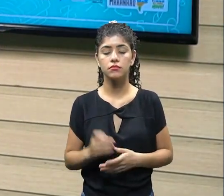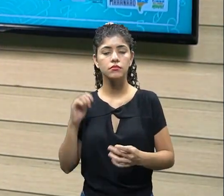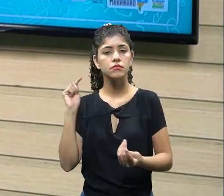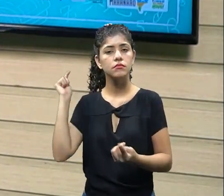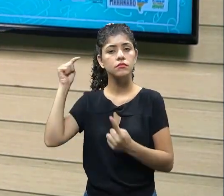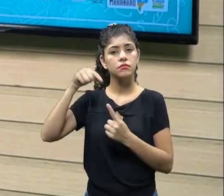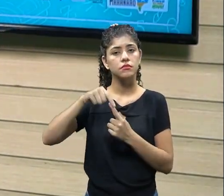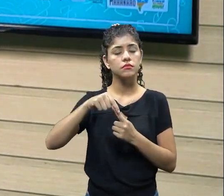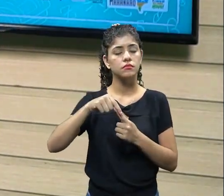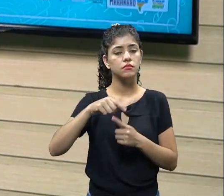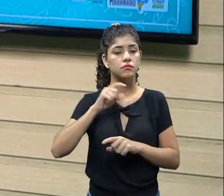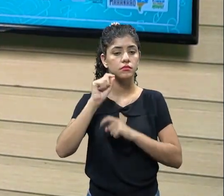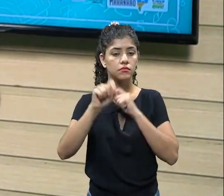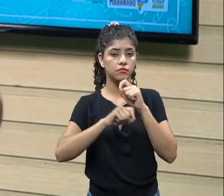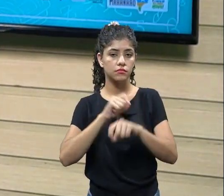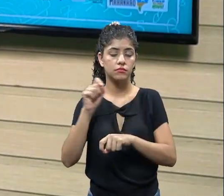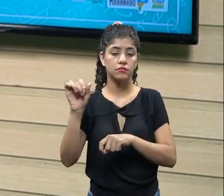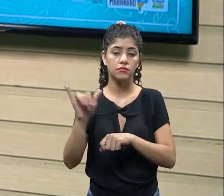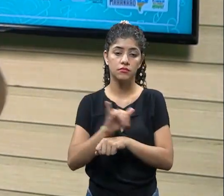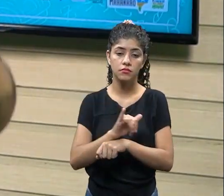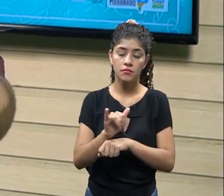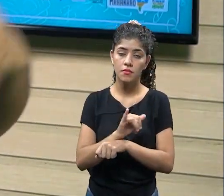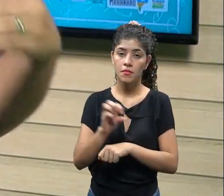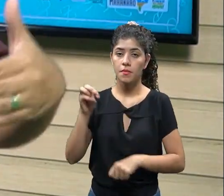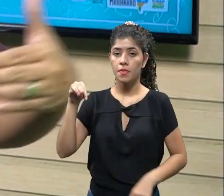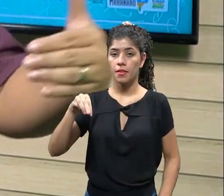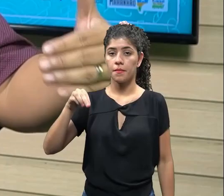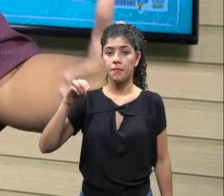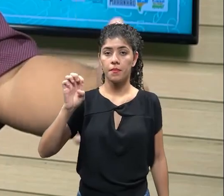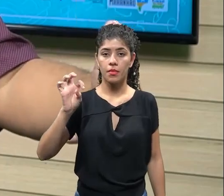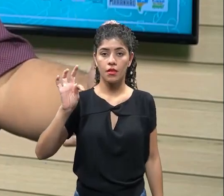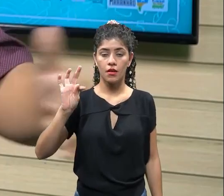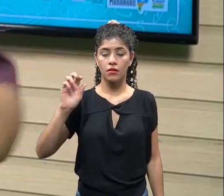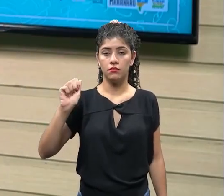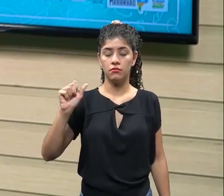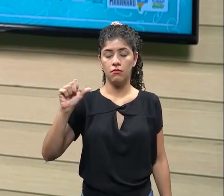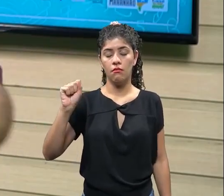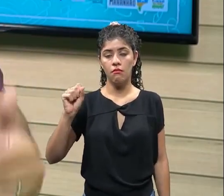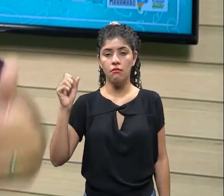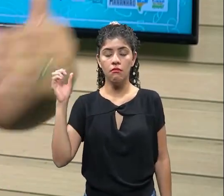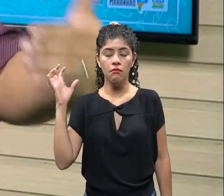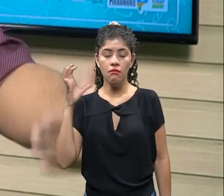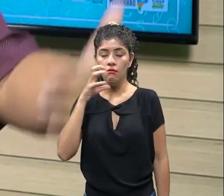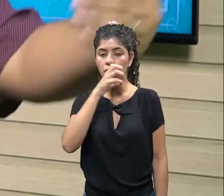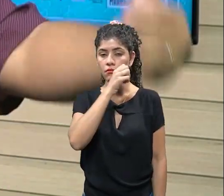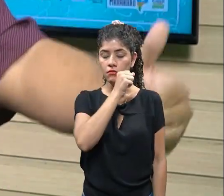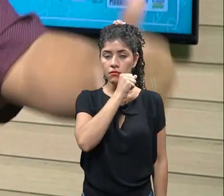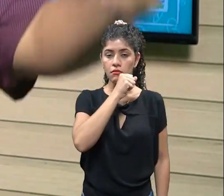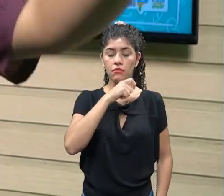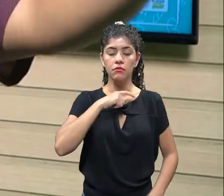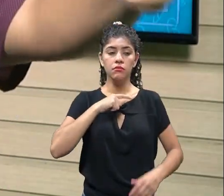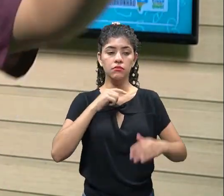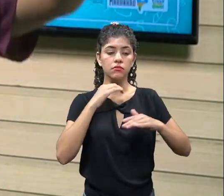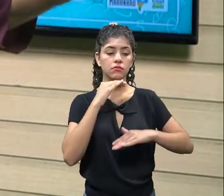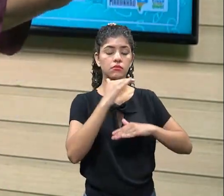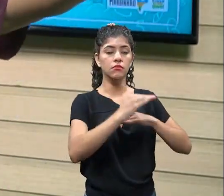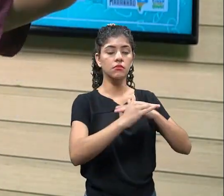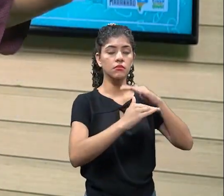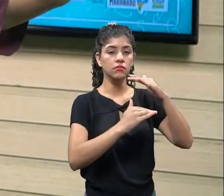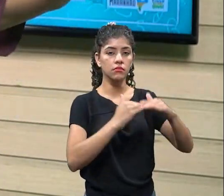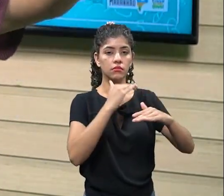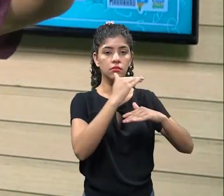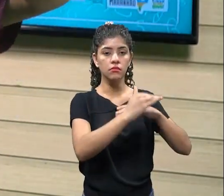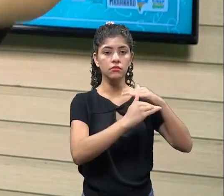objetivo são algumas visões ou algumas metas de pequeno prazo, né? onde eu vou estabelecer degraus, onde eu vou